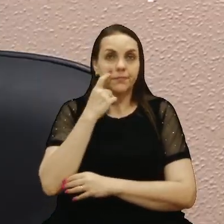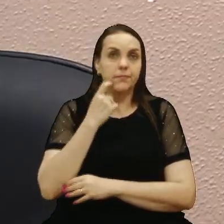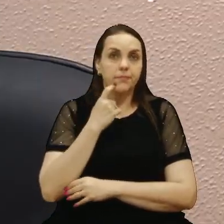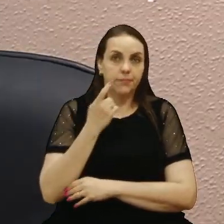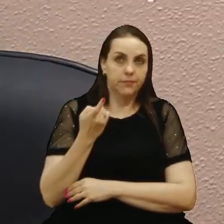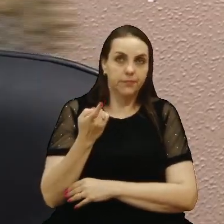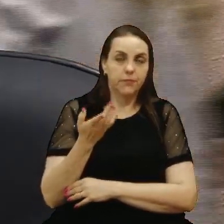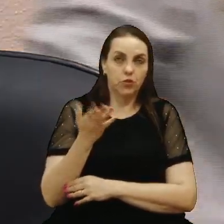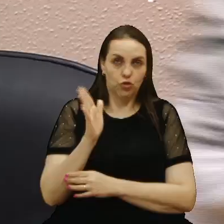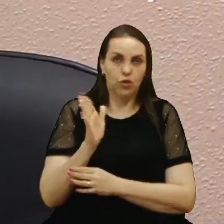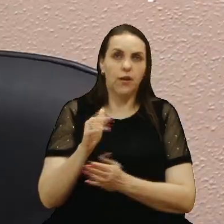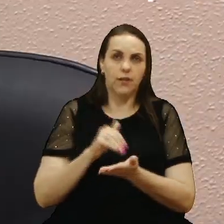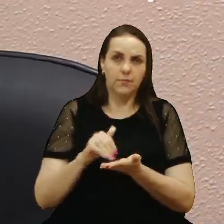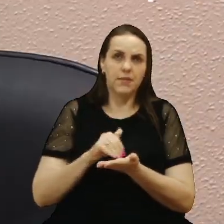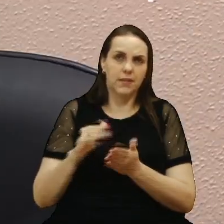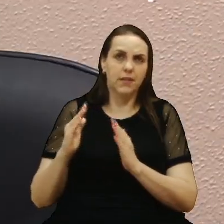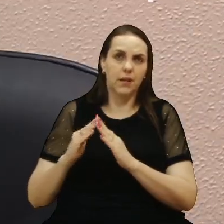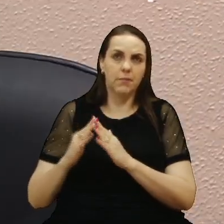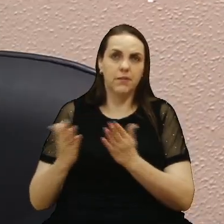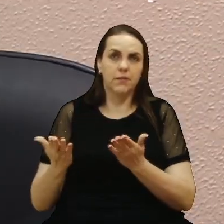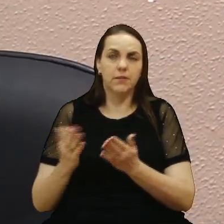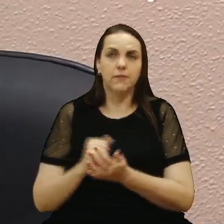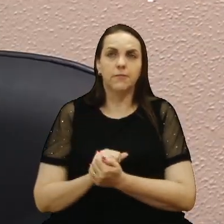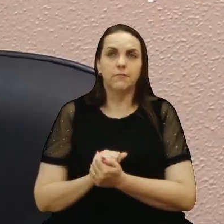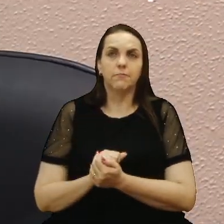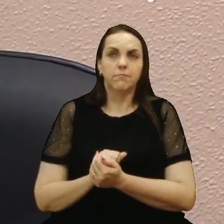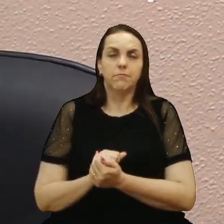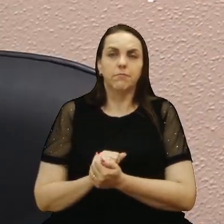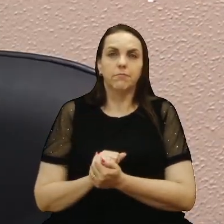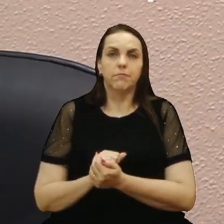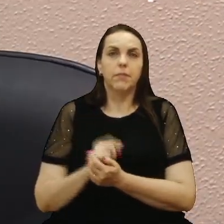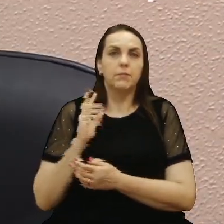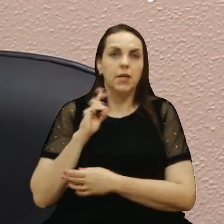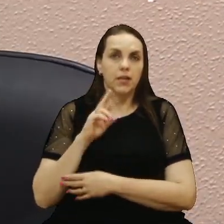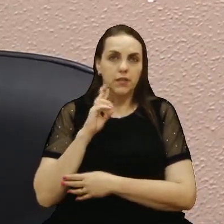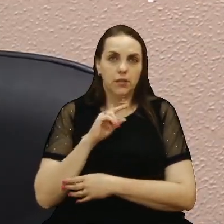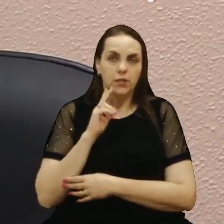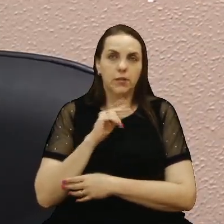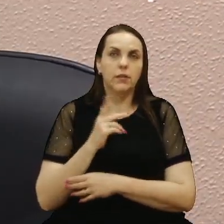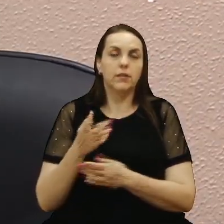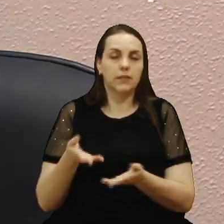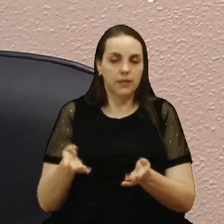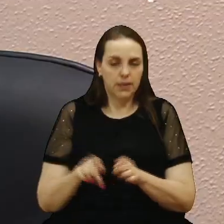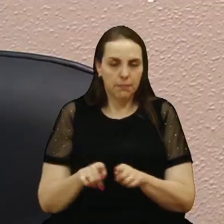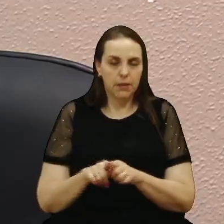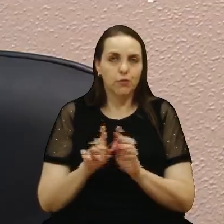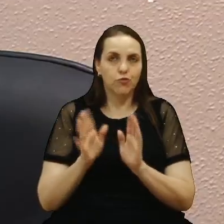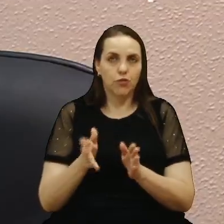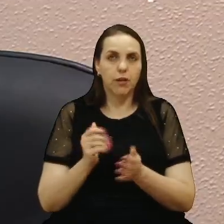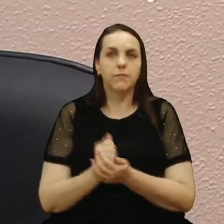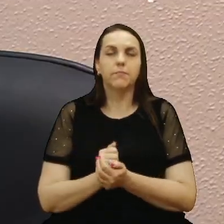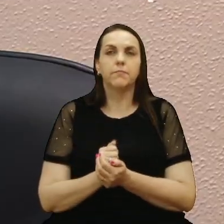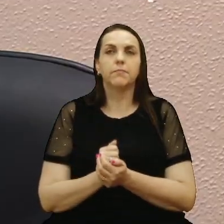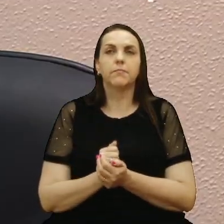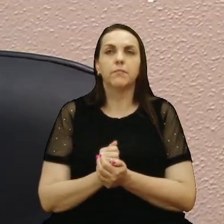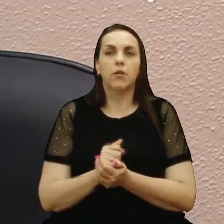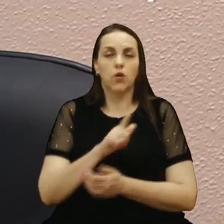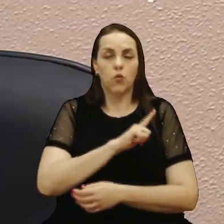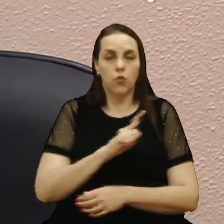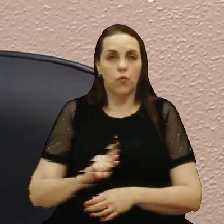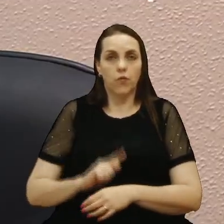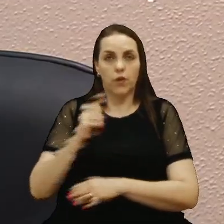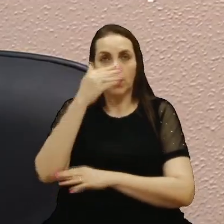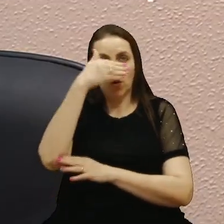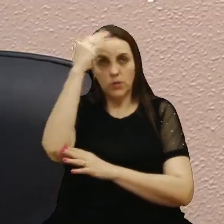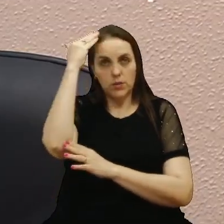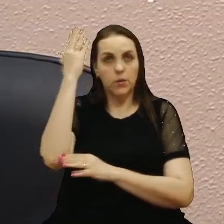foi secretário também de habitação, o nosso vereador Renato Oliveira, nosso partido também já foi na época do governo Alceu.